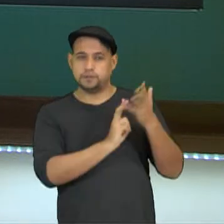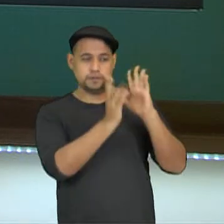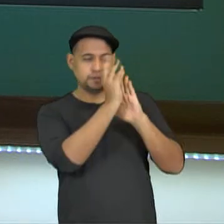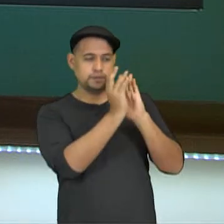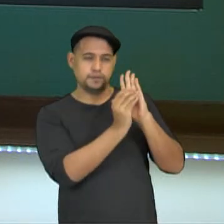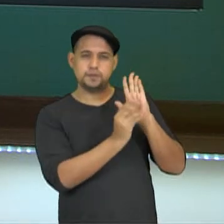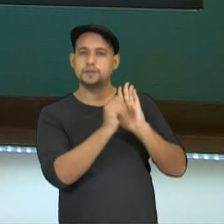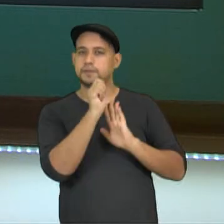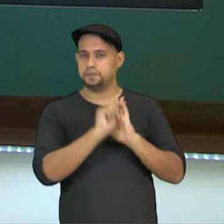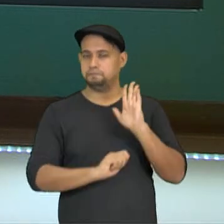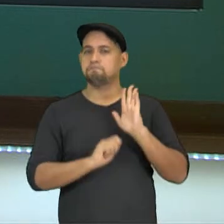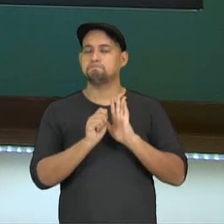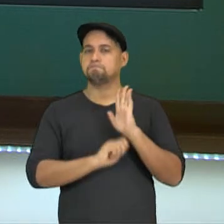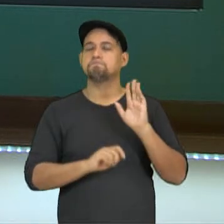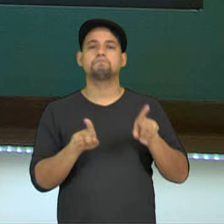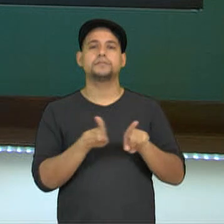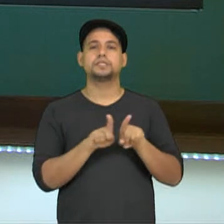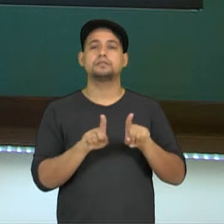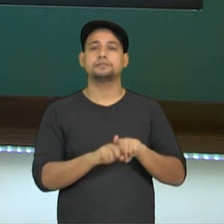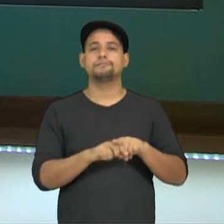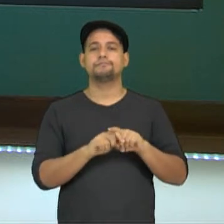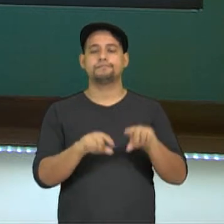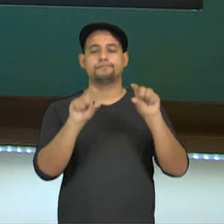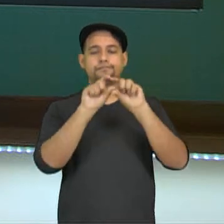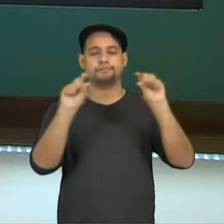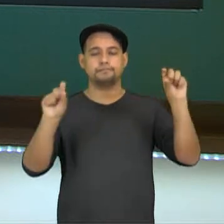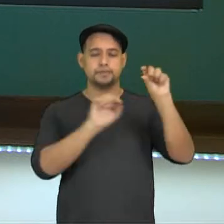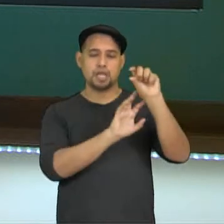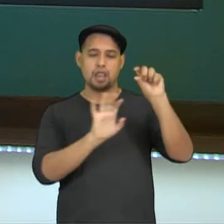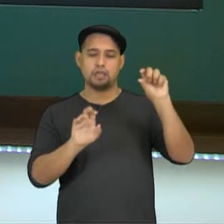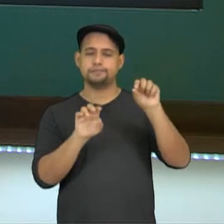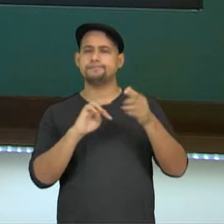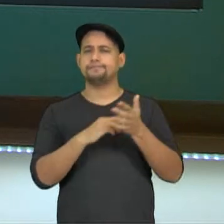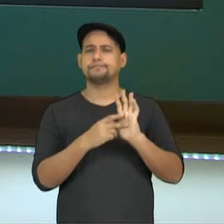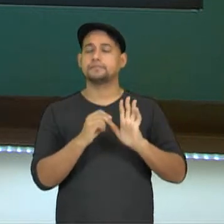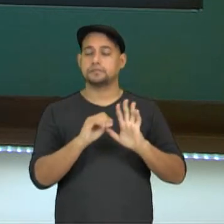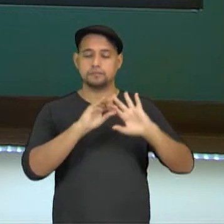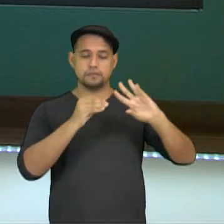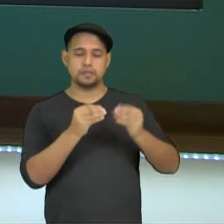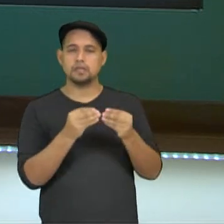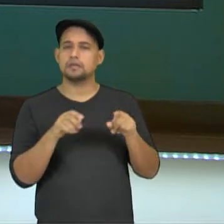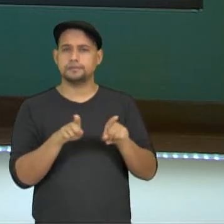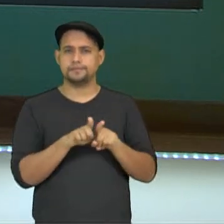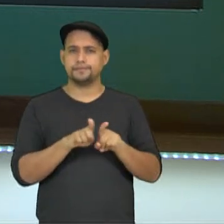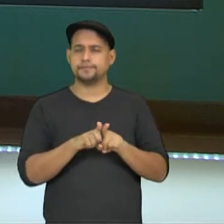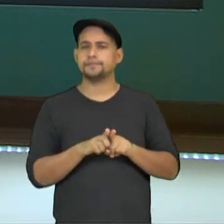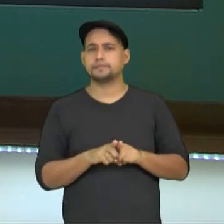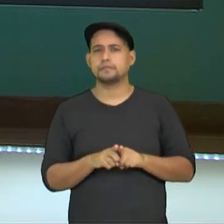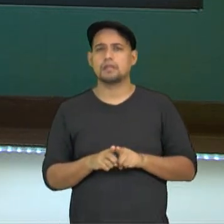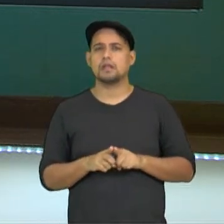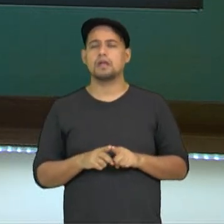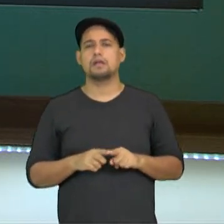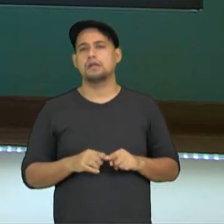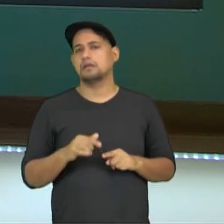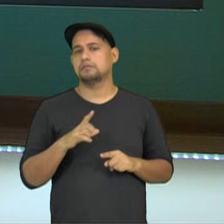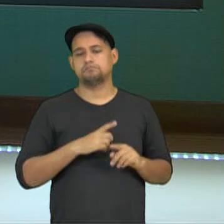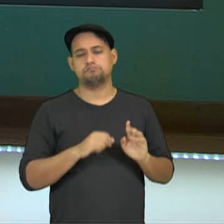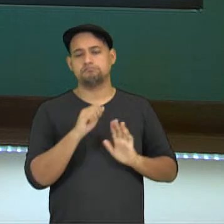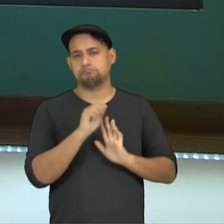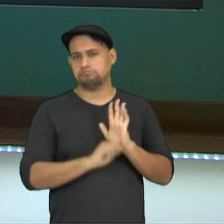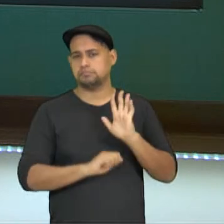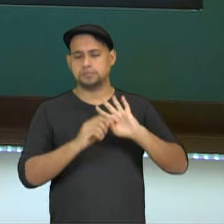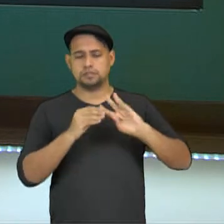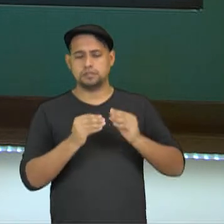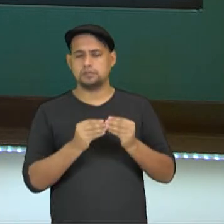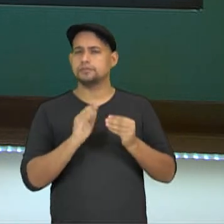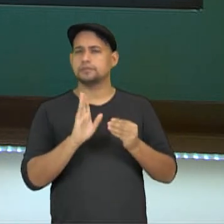conteúdo do texto. E o subtítulo aqui, ou a linha fina, ela é um complemento do título também, um texto curto que